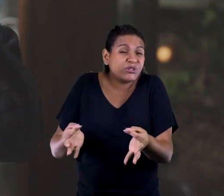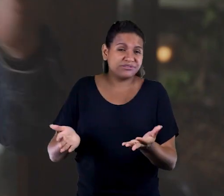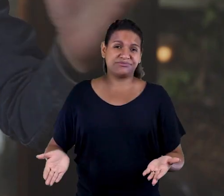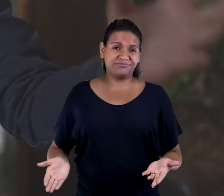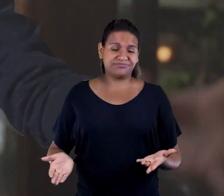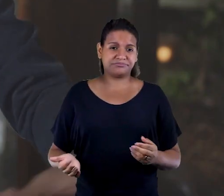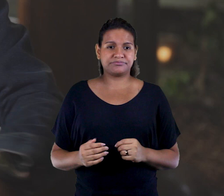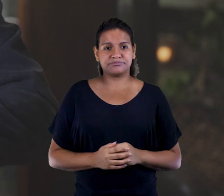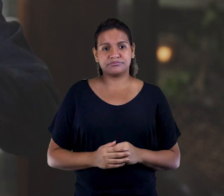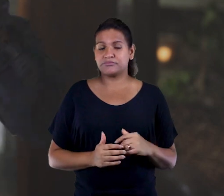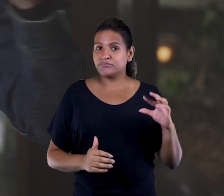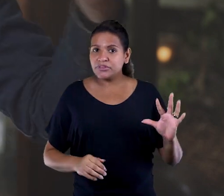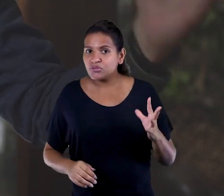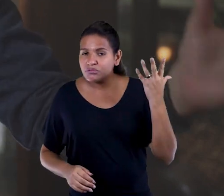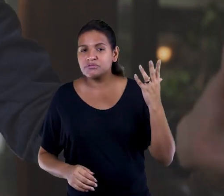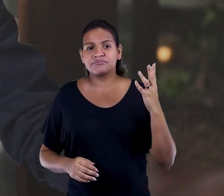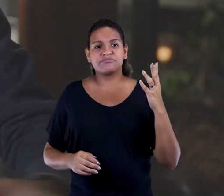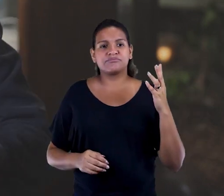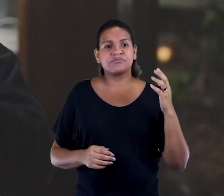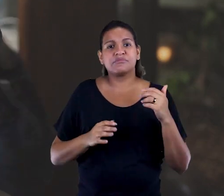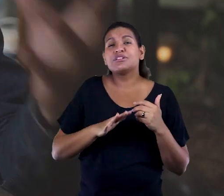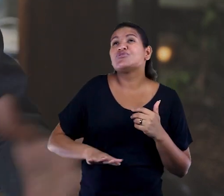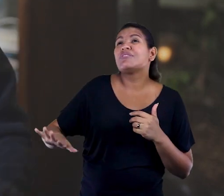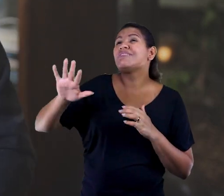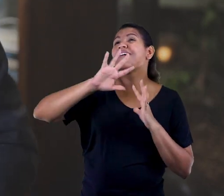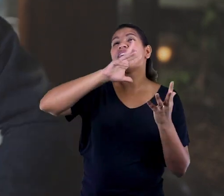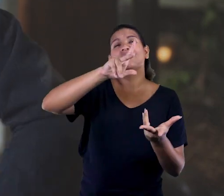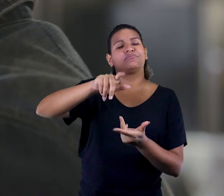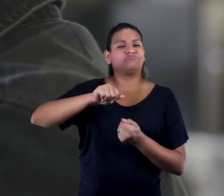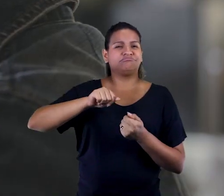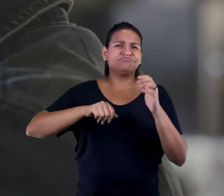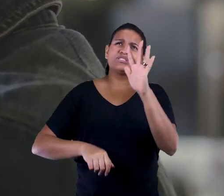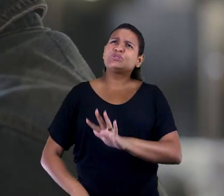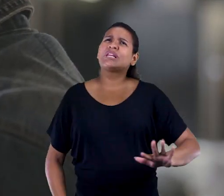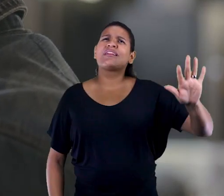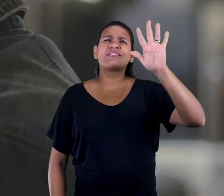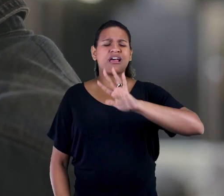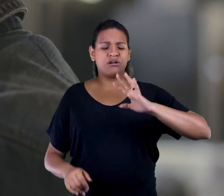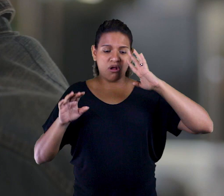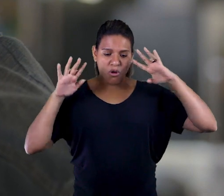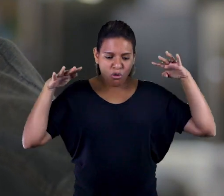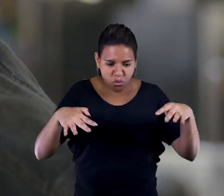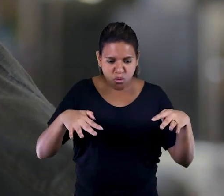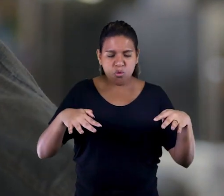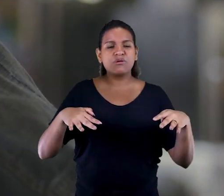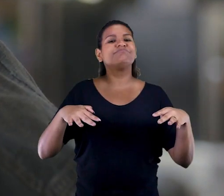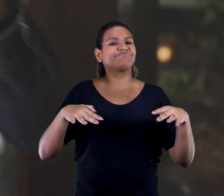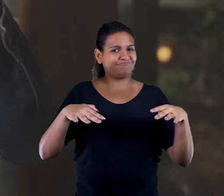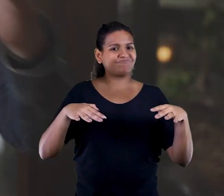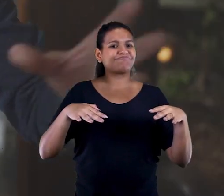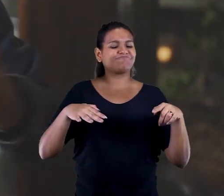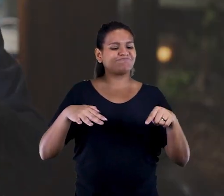E o que aconteceu? Aconteceu que houve uma comoção nacional em relação a isso. A sociedade brasileira olhou para aquele